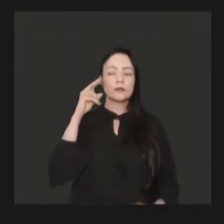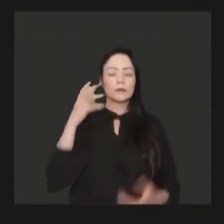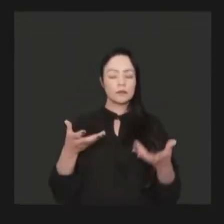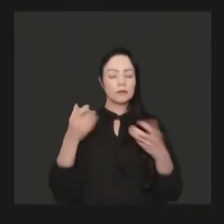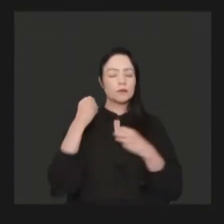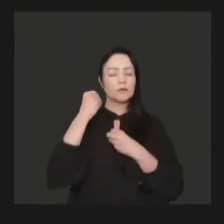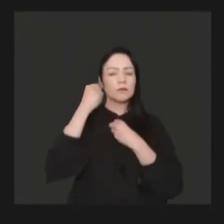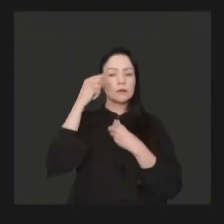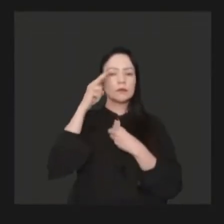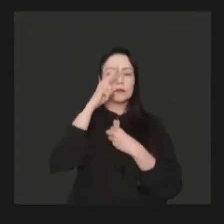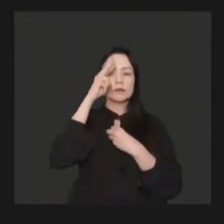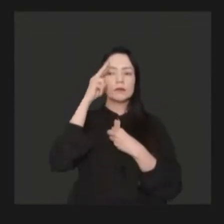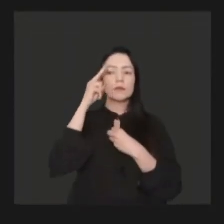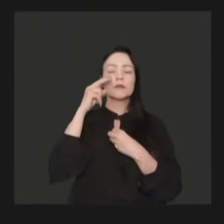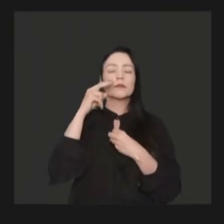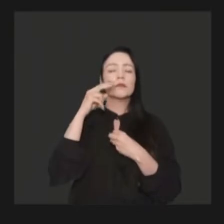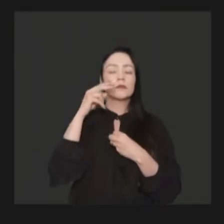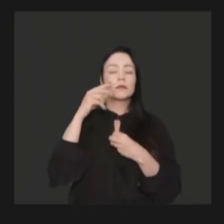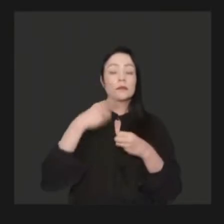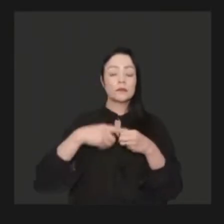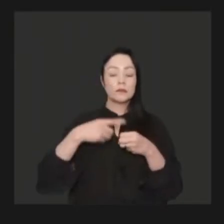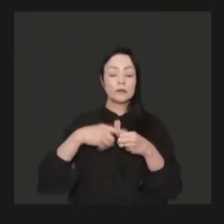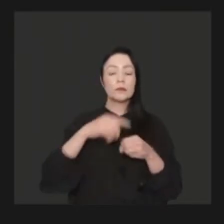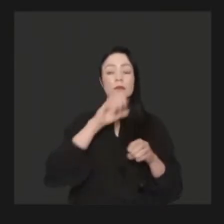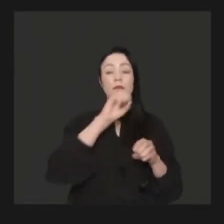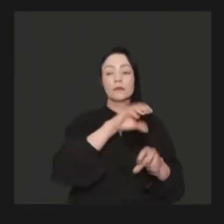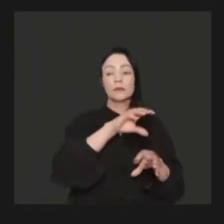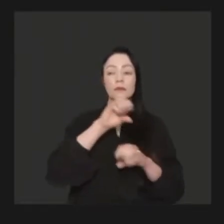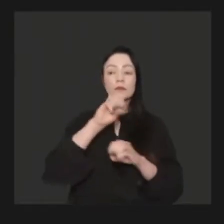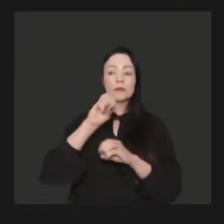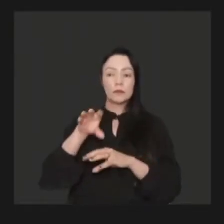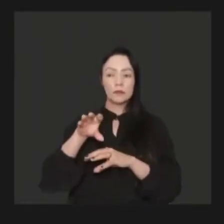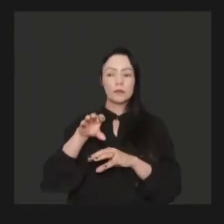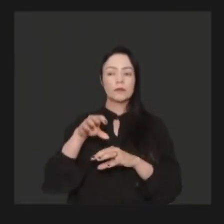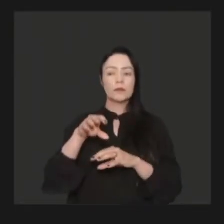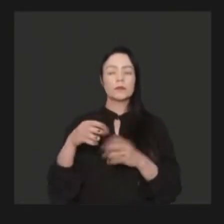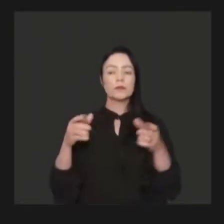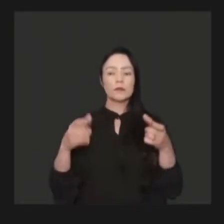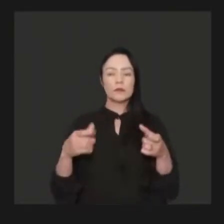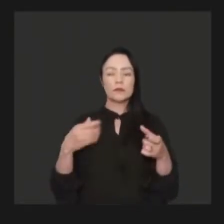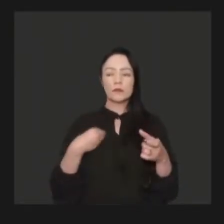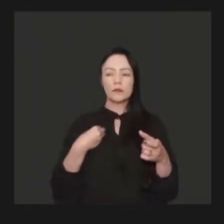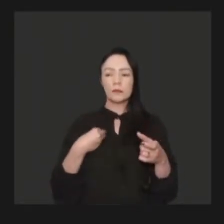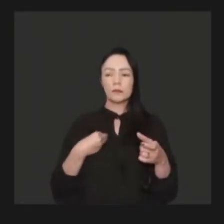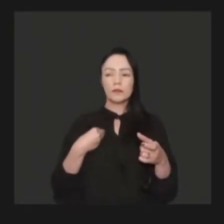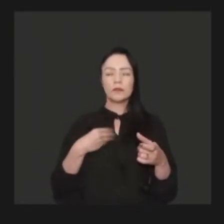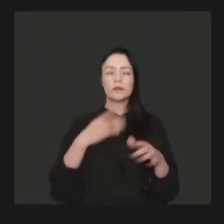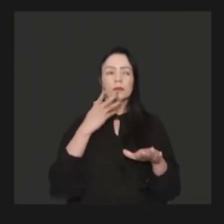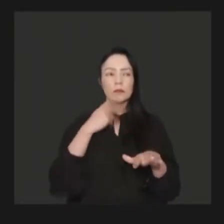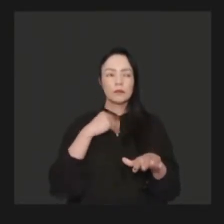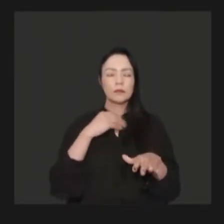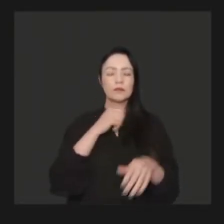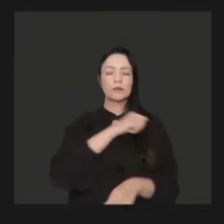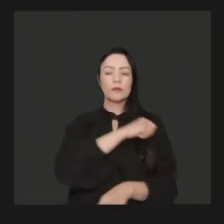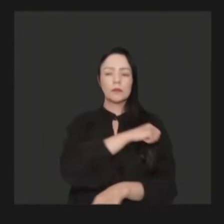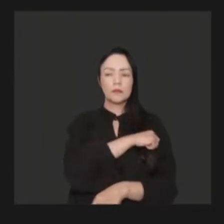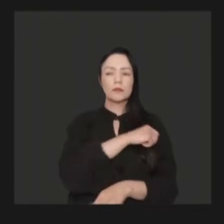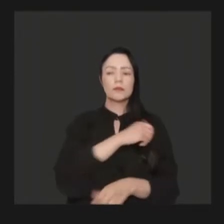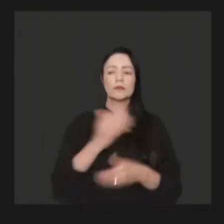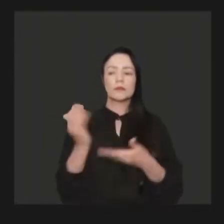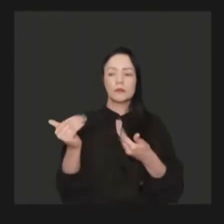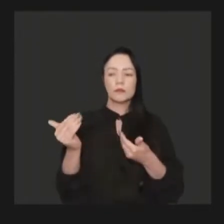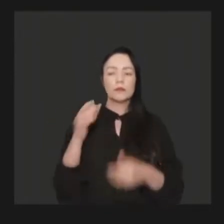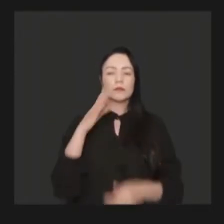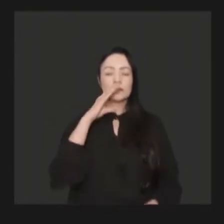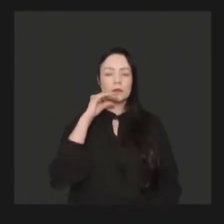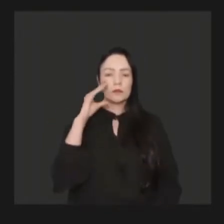de cidade educadora, espaço vivido onde crianças, estudantes, jovens e adultos